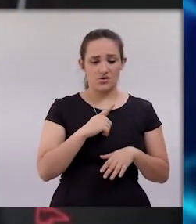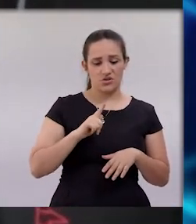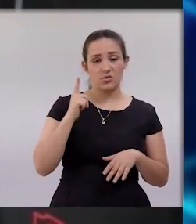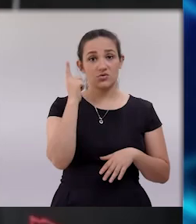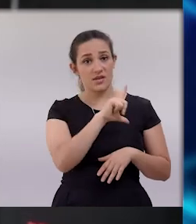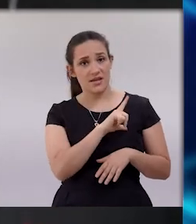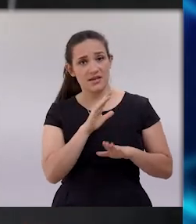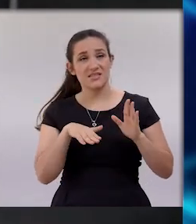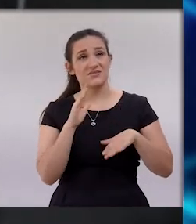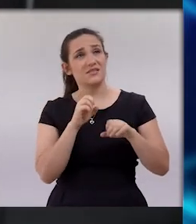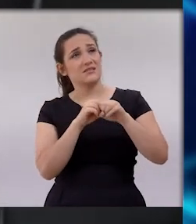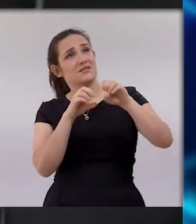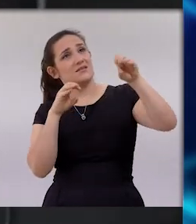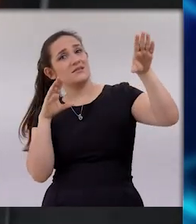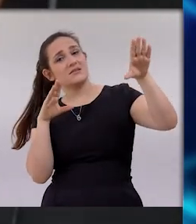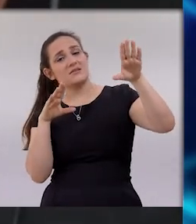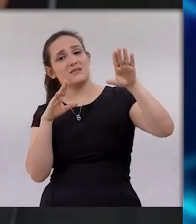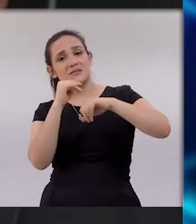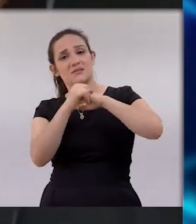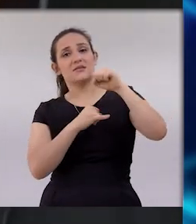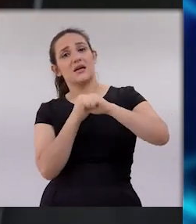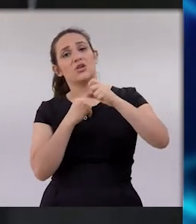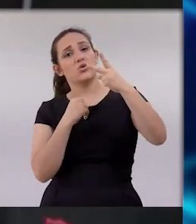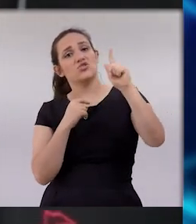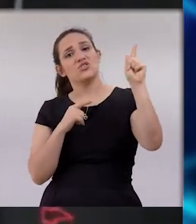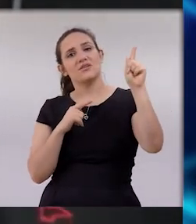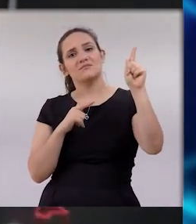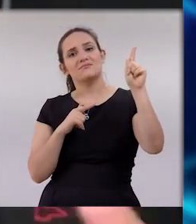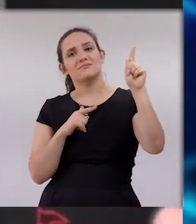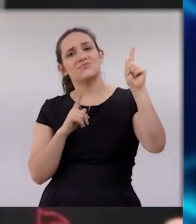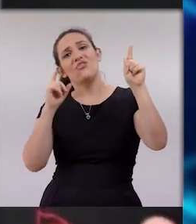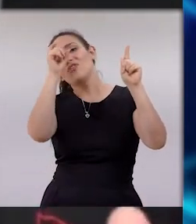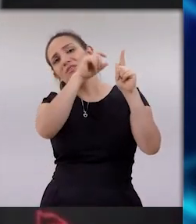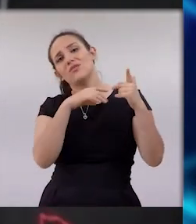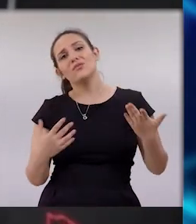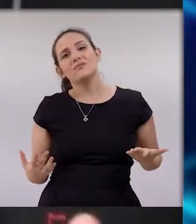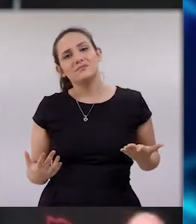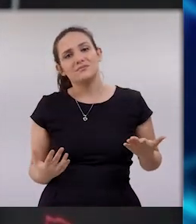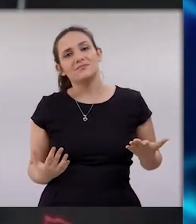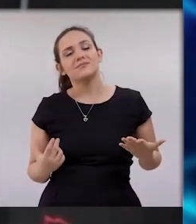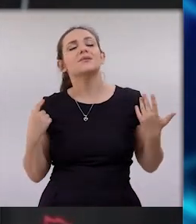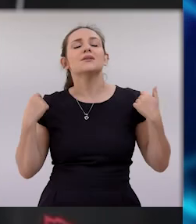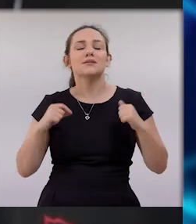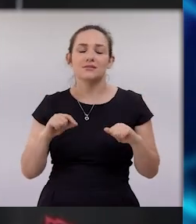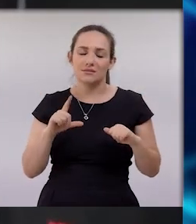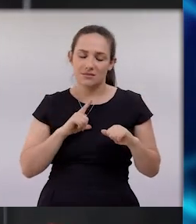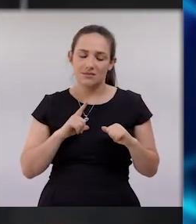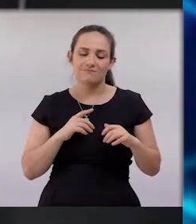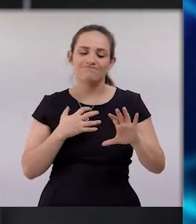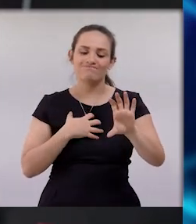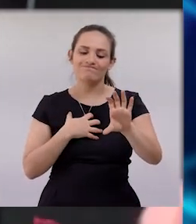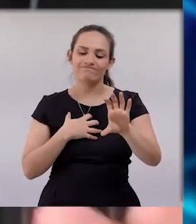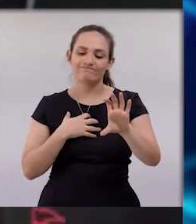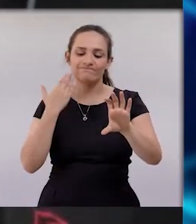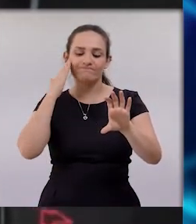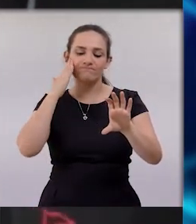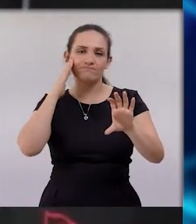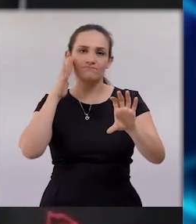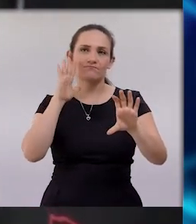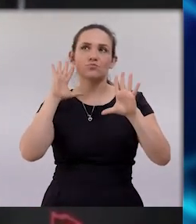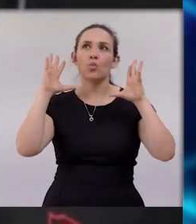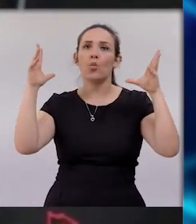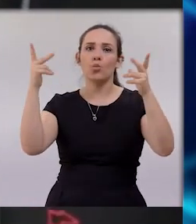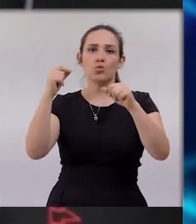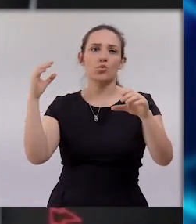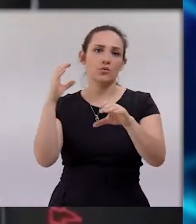ter uma internet 2G funcionando, né? Então, a gente precisa também ter essa sensibilidade, eu acredito que